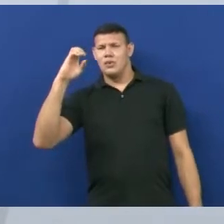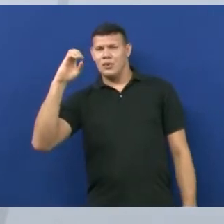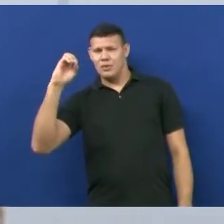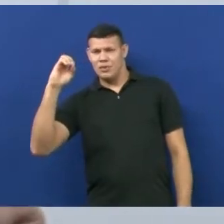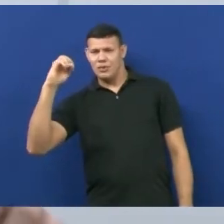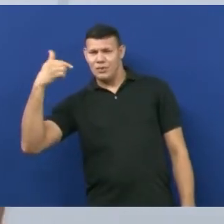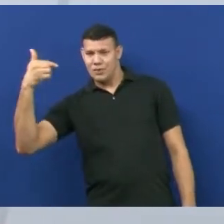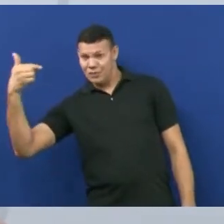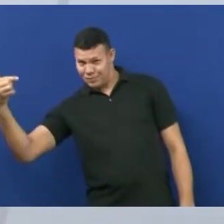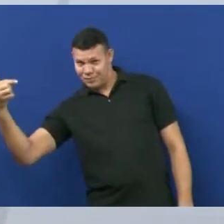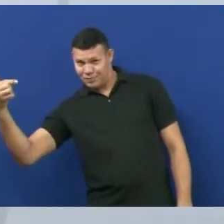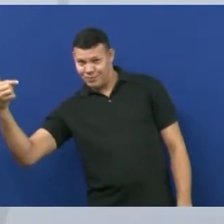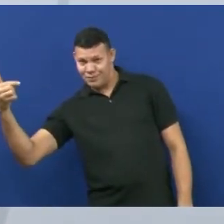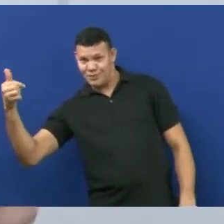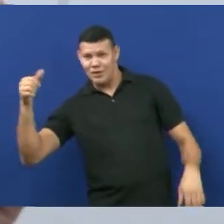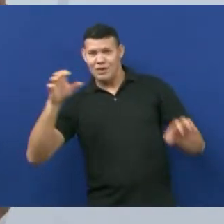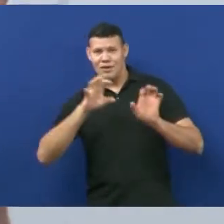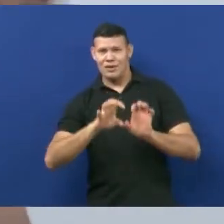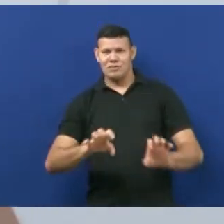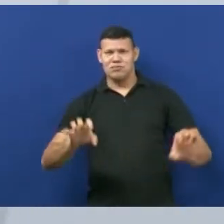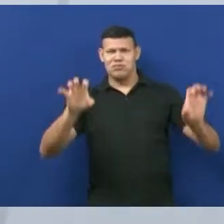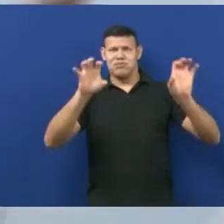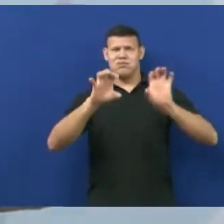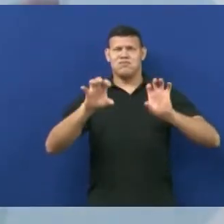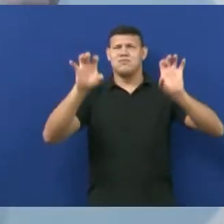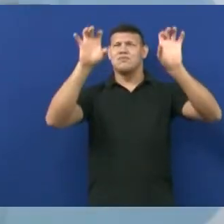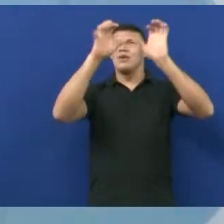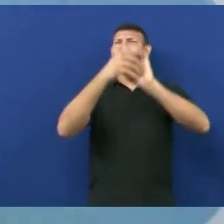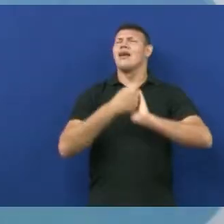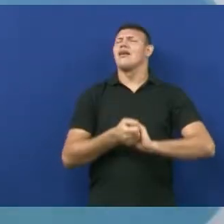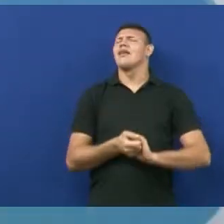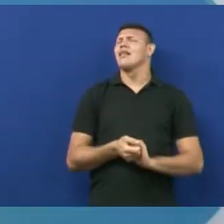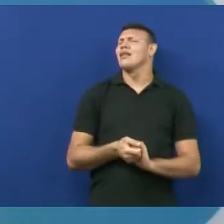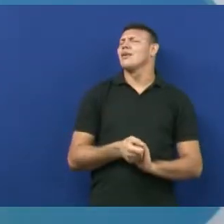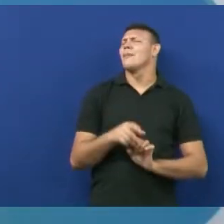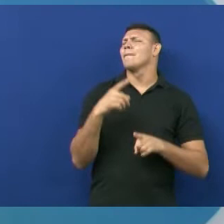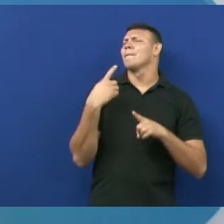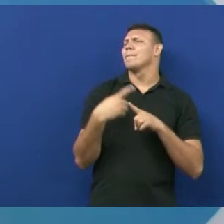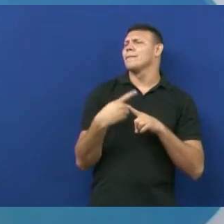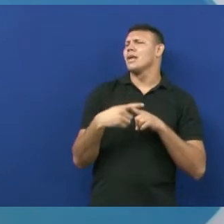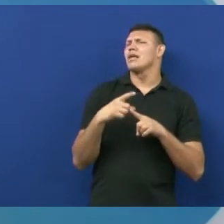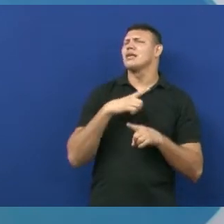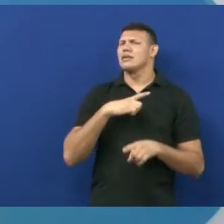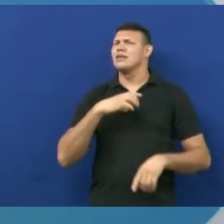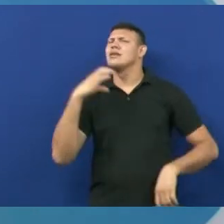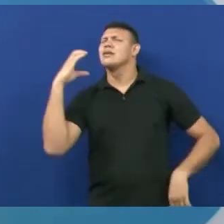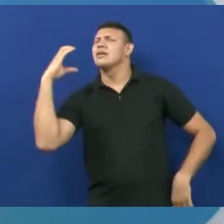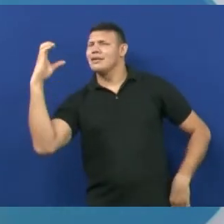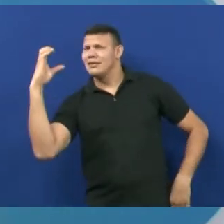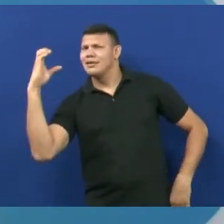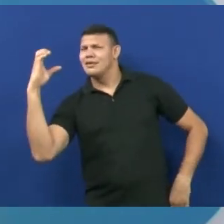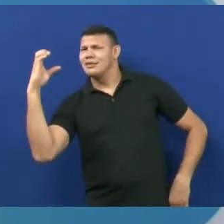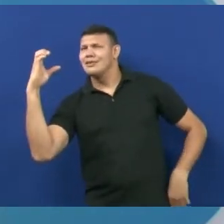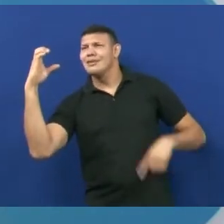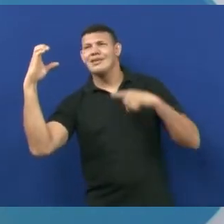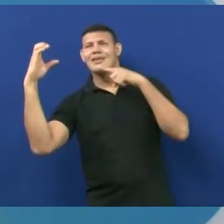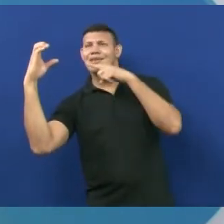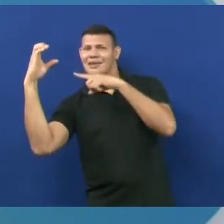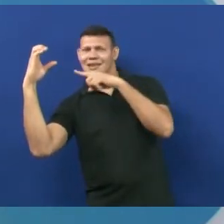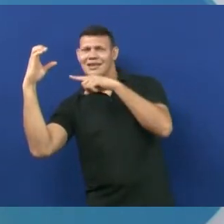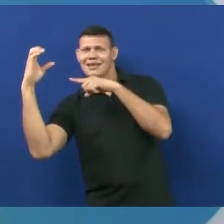é CO2, ele tem um carbono na sua composição, não é?